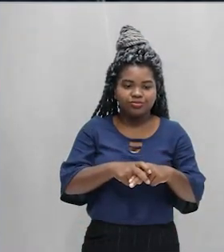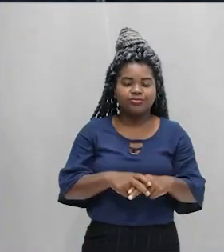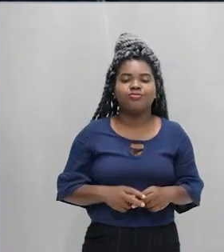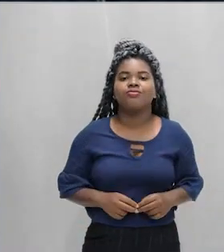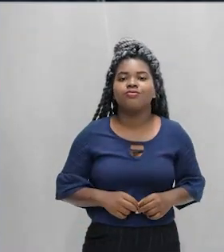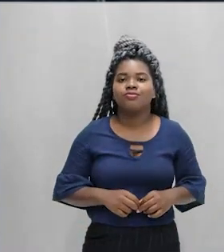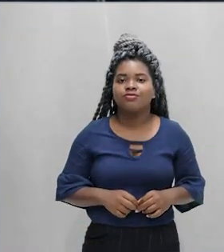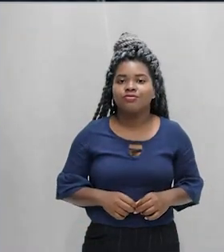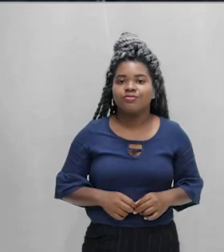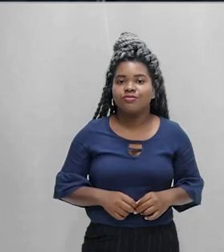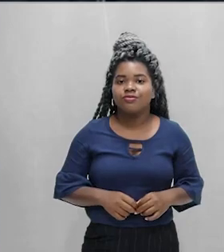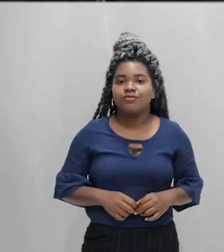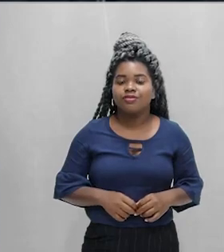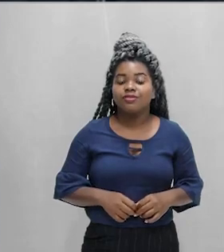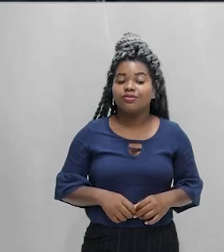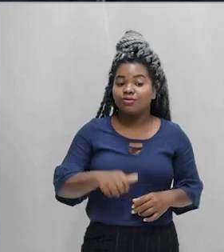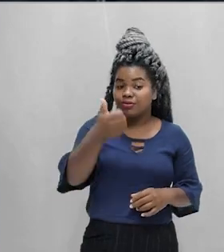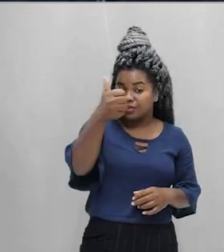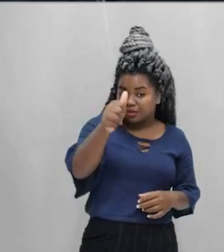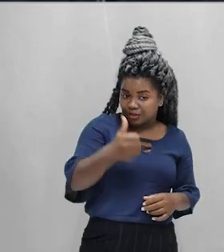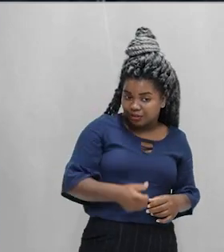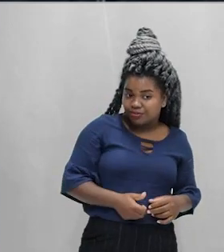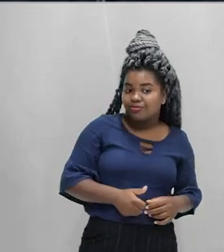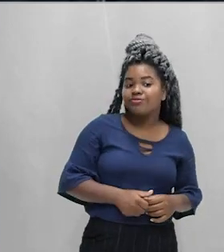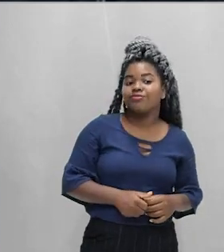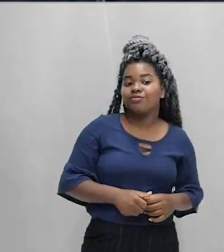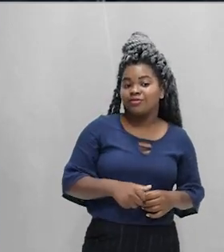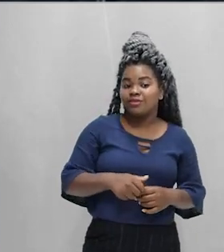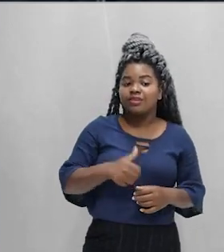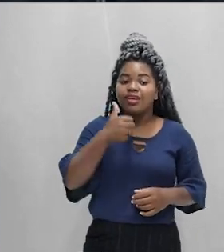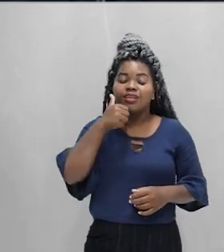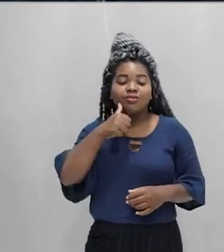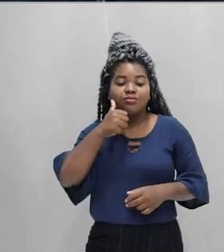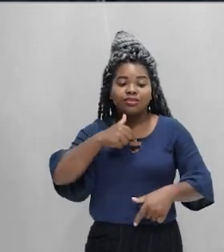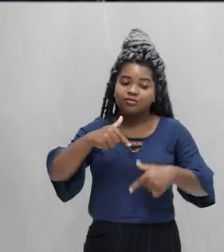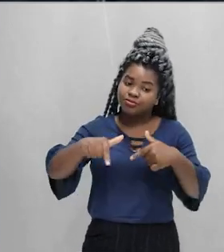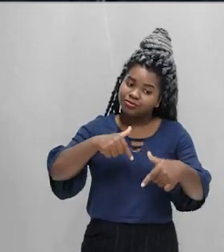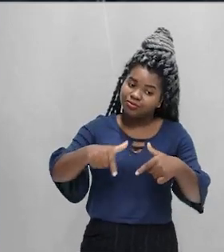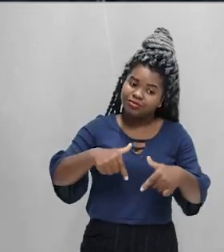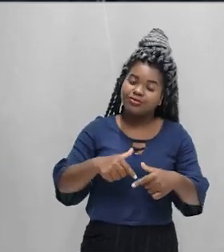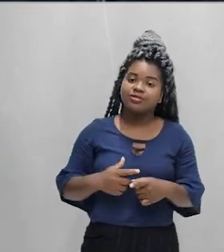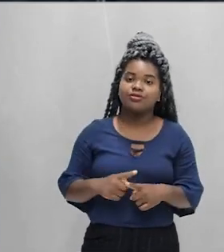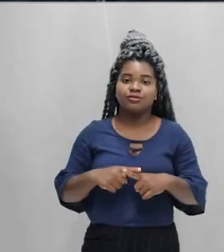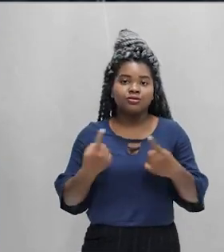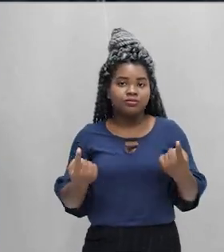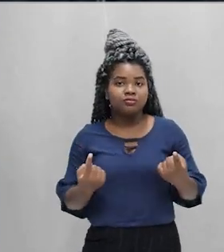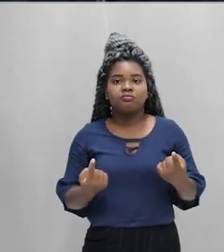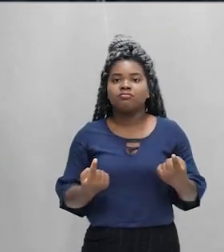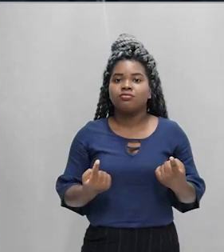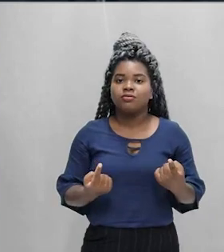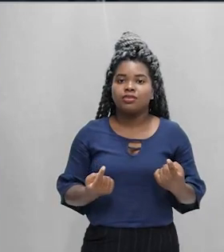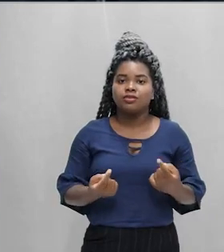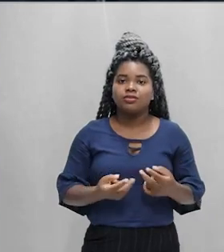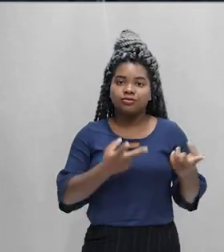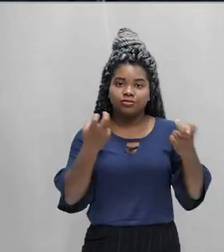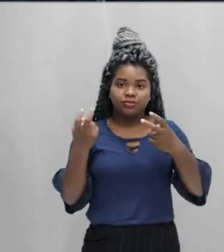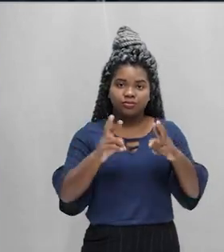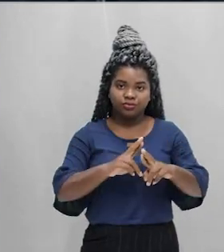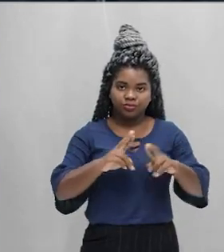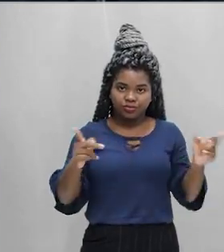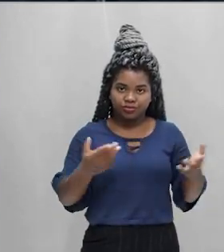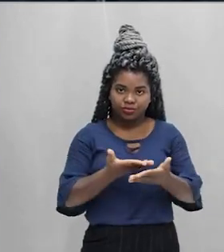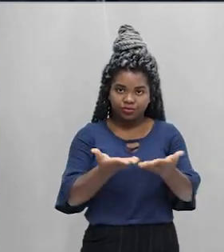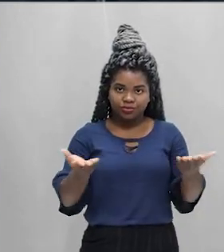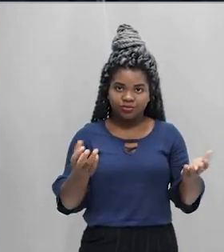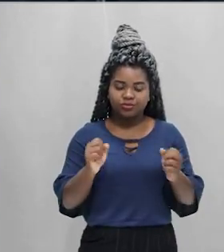estou fazendo assim essa análise de que ela estaria trabalhando, mas o que ela estaria aqui recebendo, né? É como se ele estivesse contando dinheiro para pagá-la. Então,